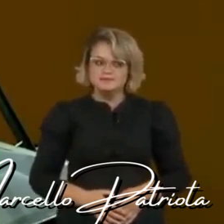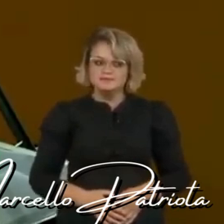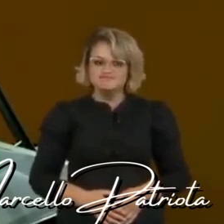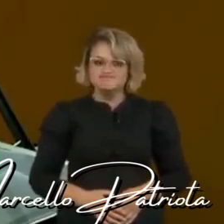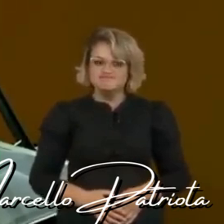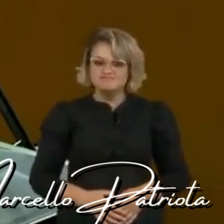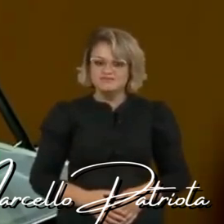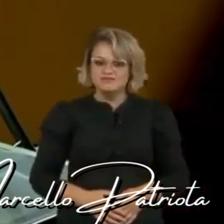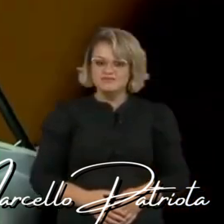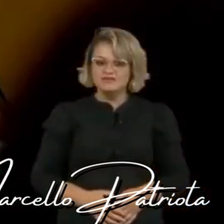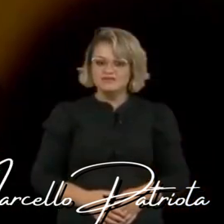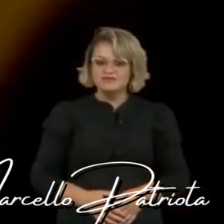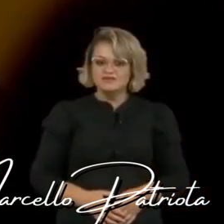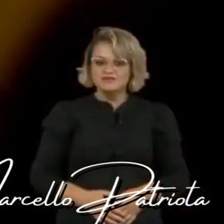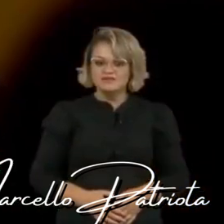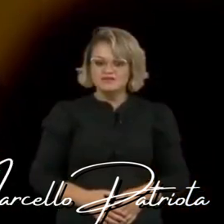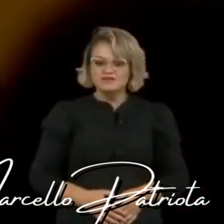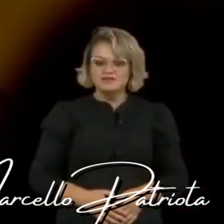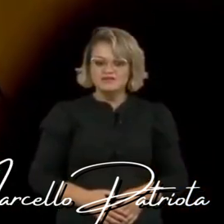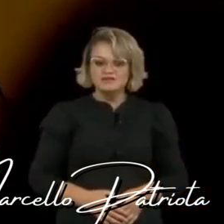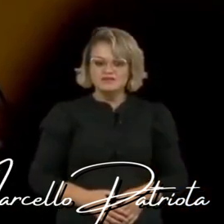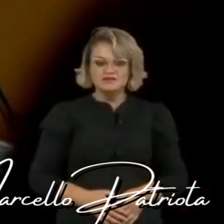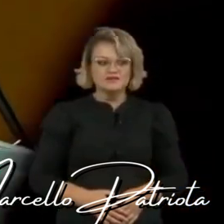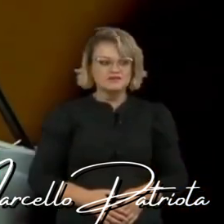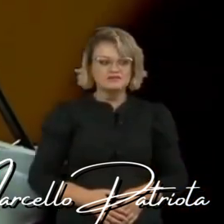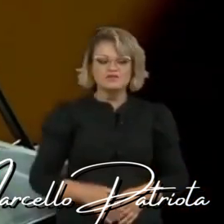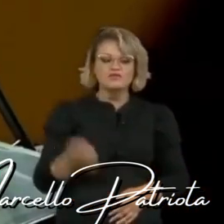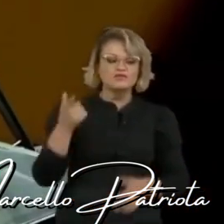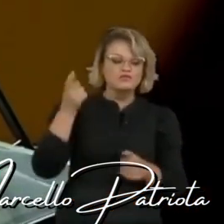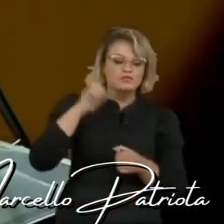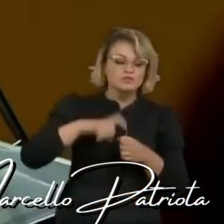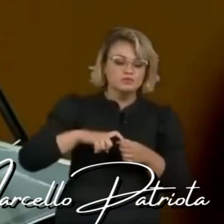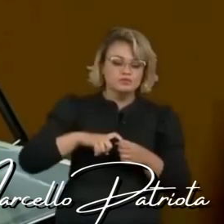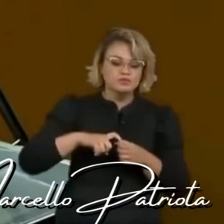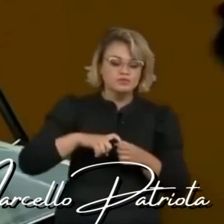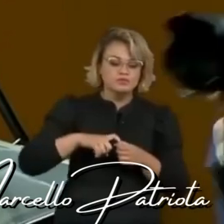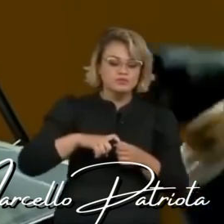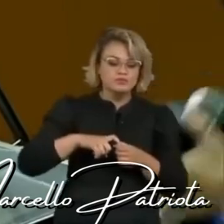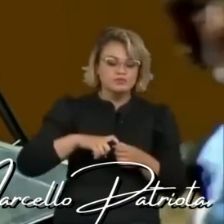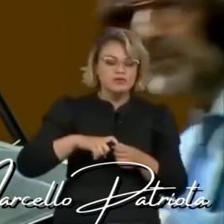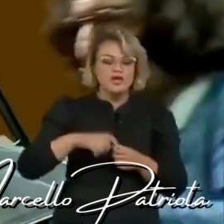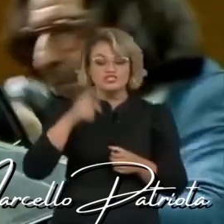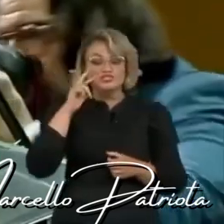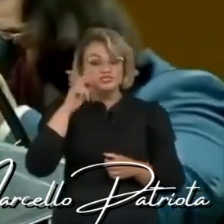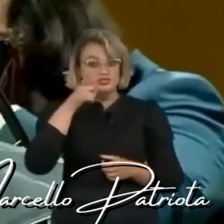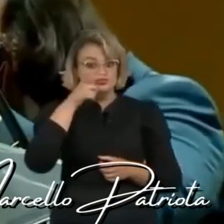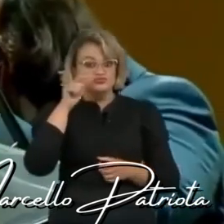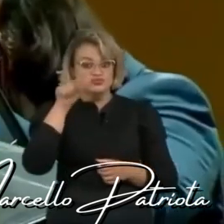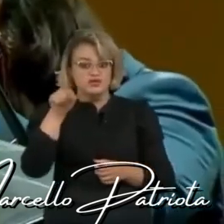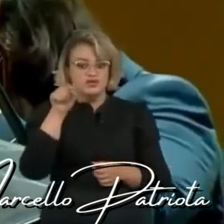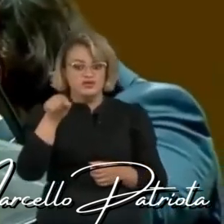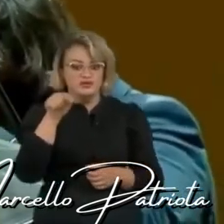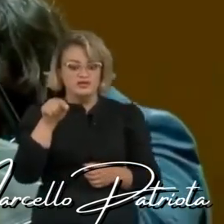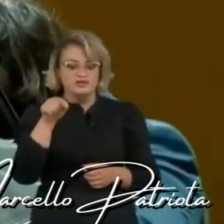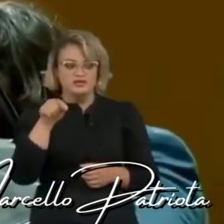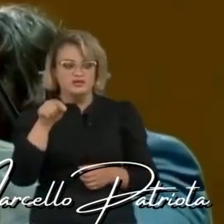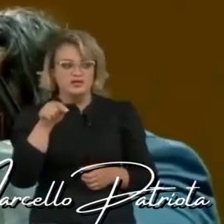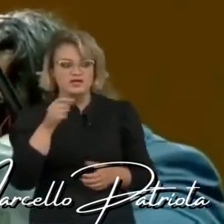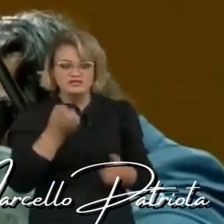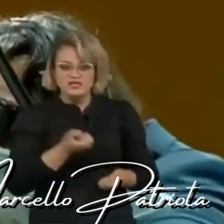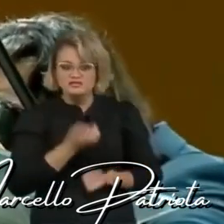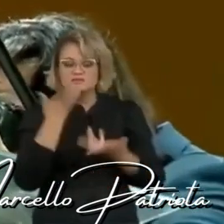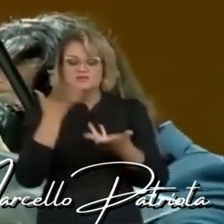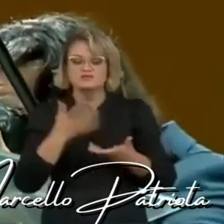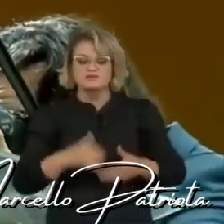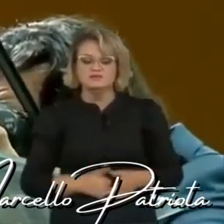A gente perdeu o sinal, agora voltou o sinal, a gente volta, portanto, a acompanhar aí essa apresentação inicial,